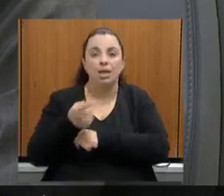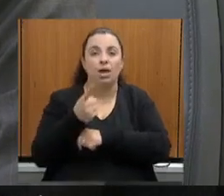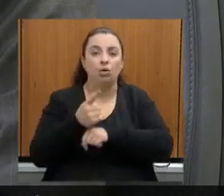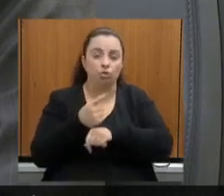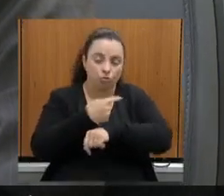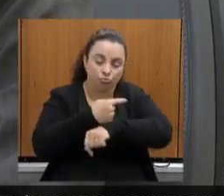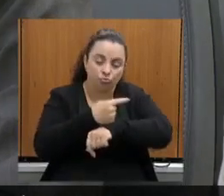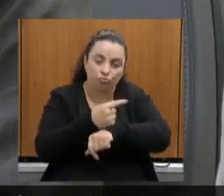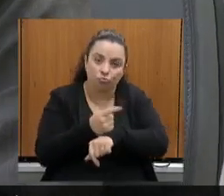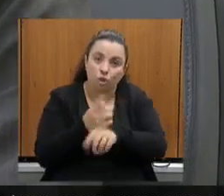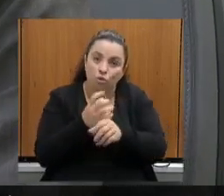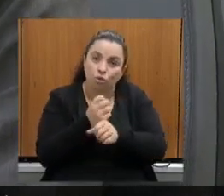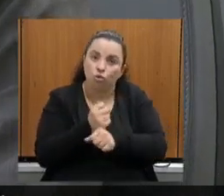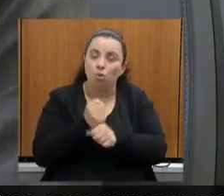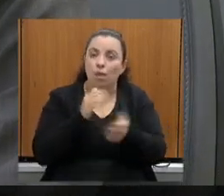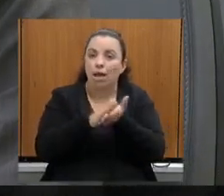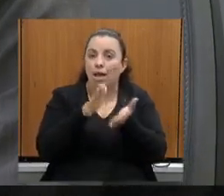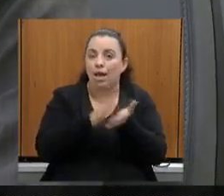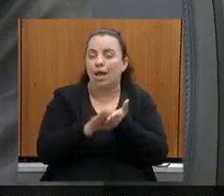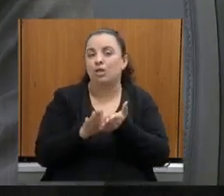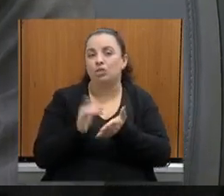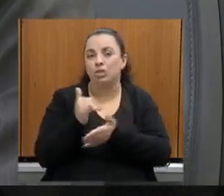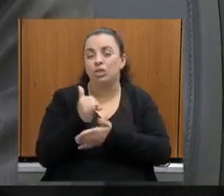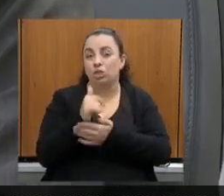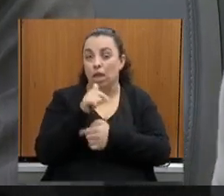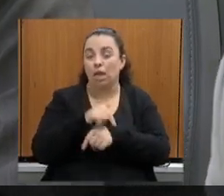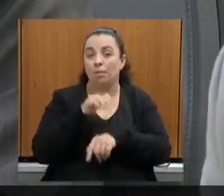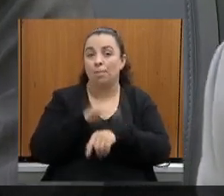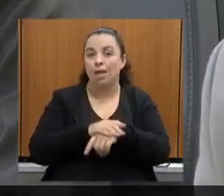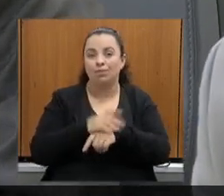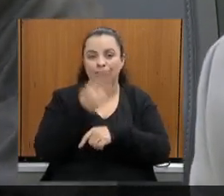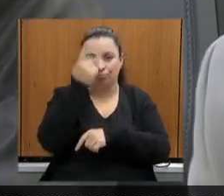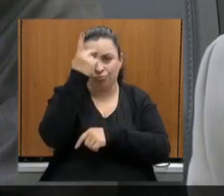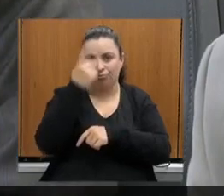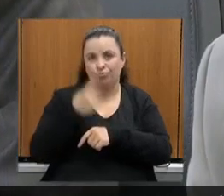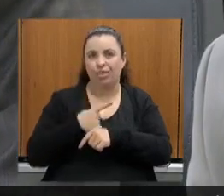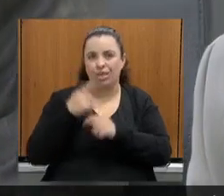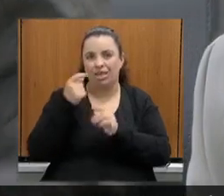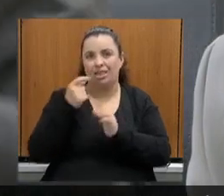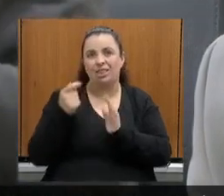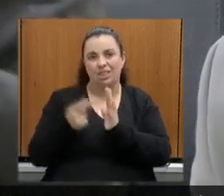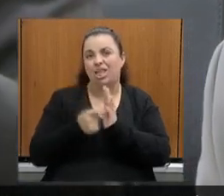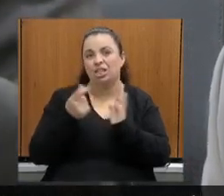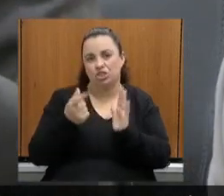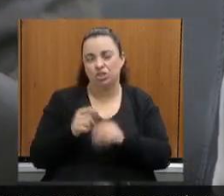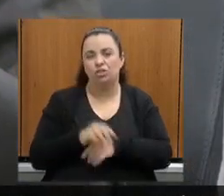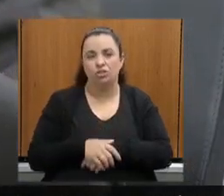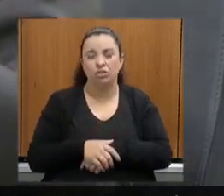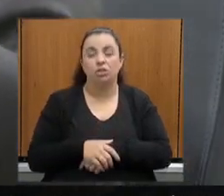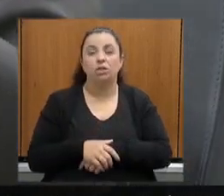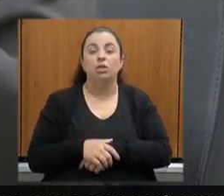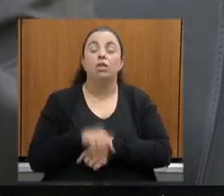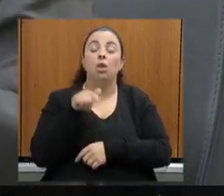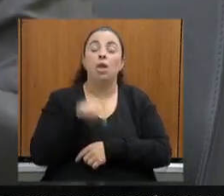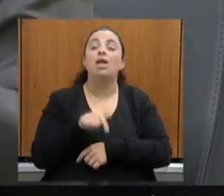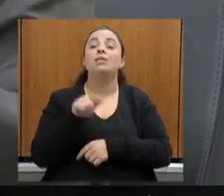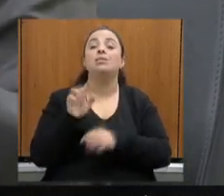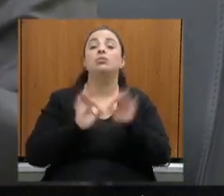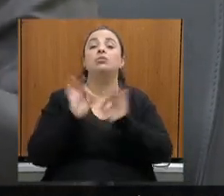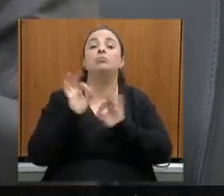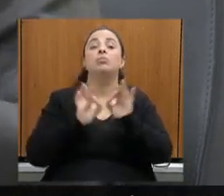e também um programa importante de combate a perdas é chamado bt02 são os grandes projetos